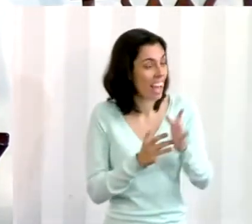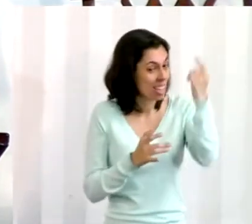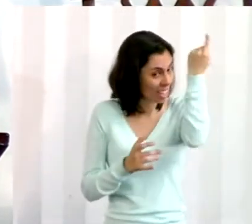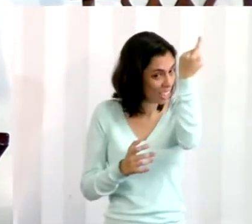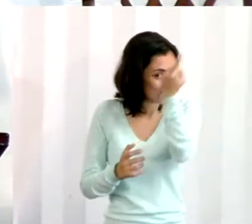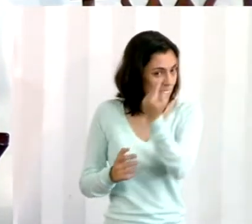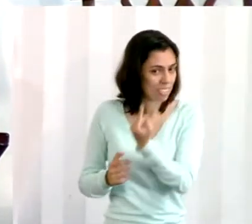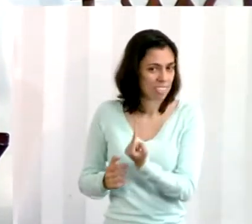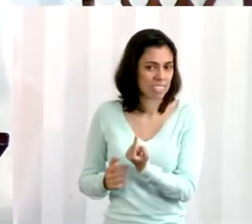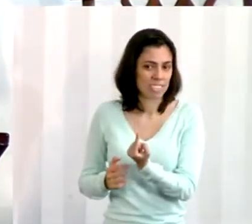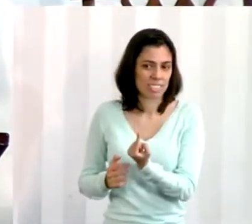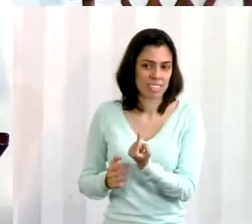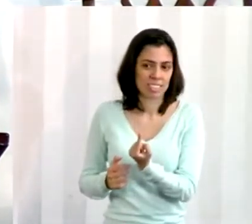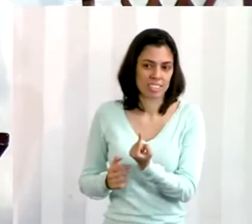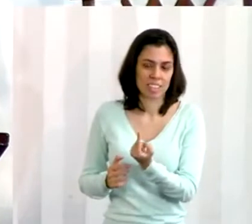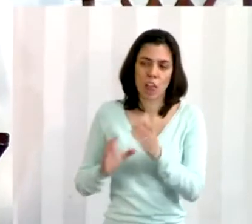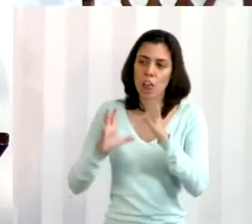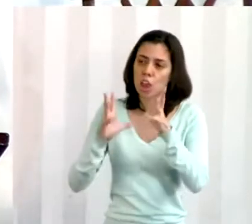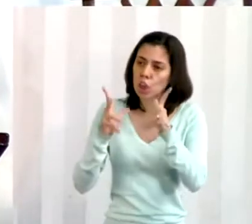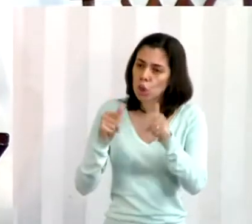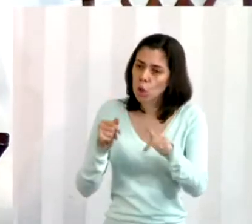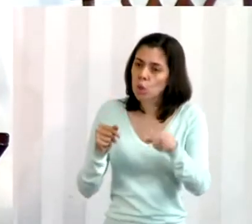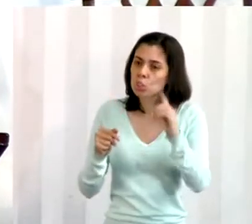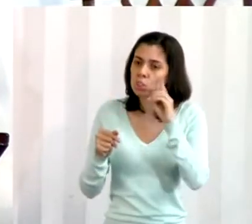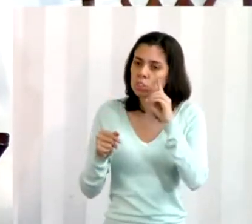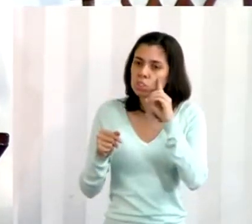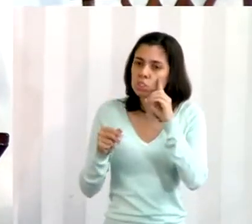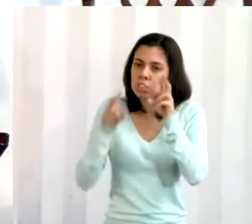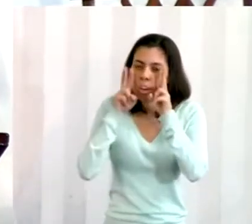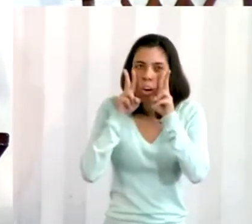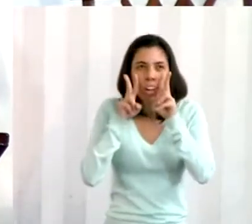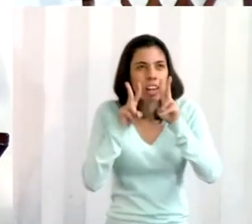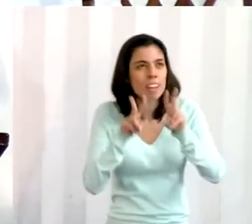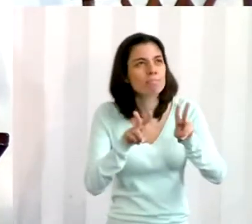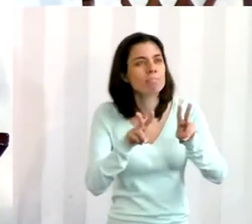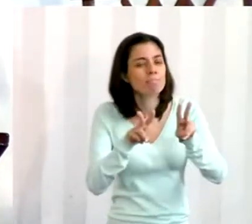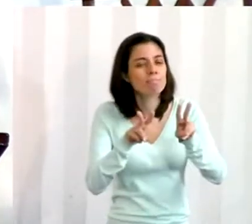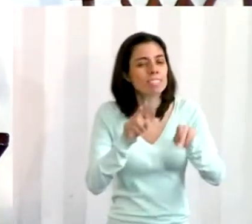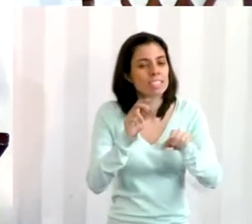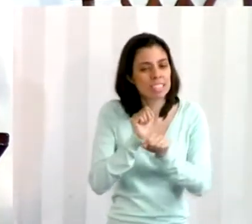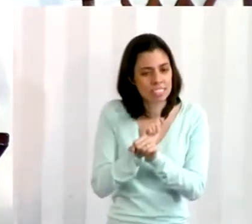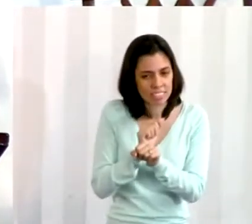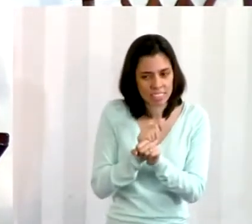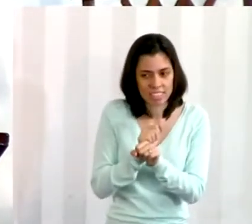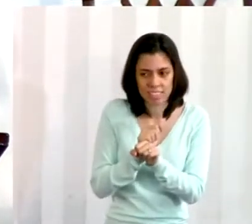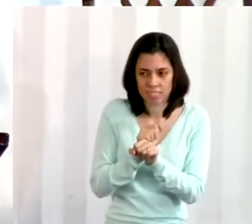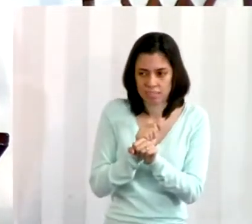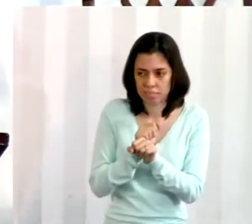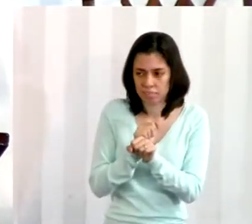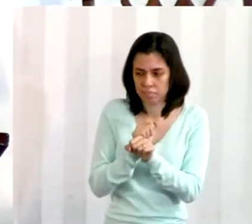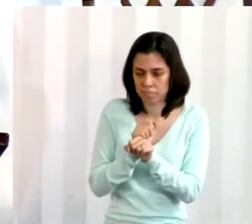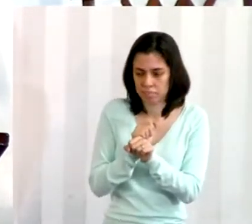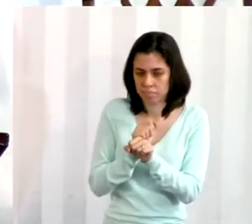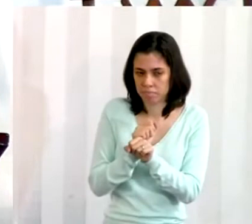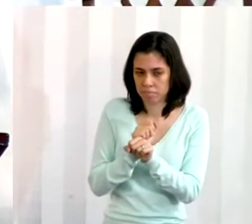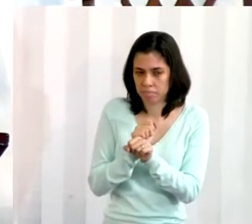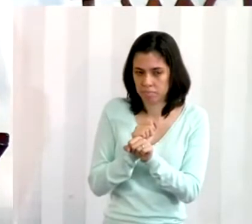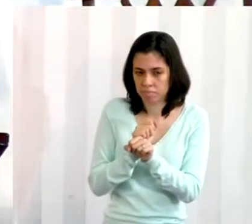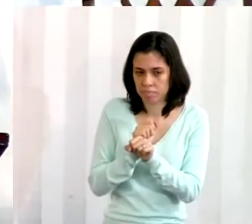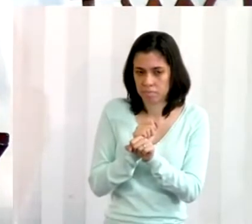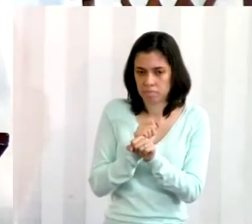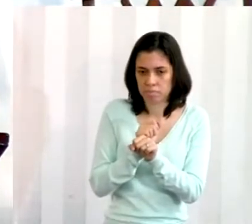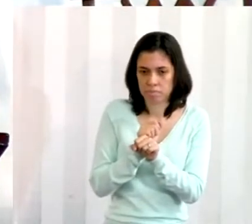mas se possível, todos os dias olhar para o Oriente, porque a Bíblia diz que ele virá como um relâmpago que sai